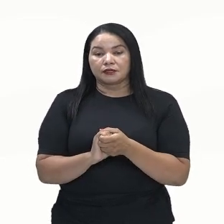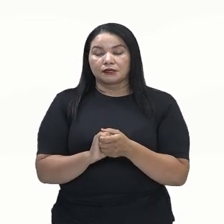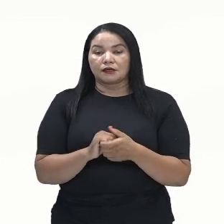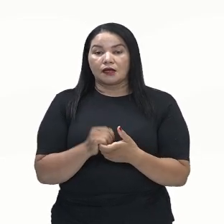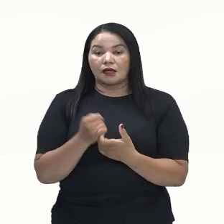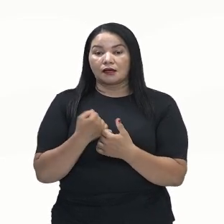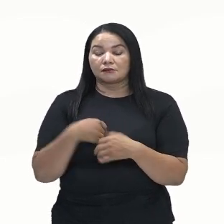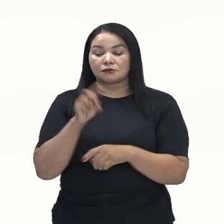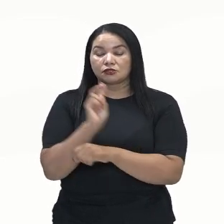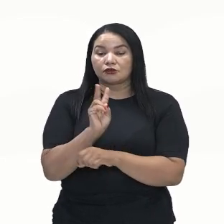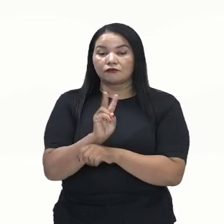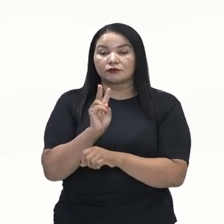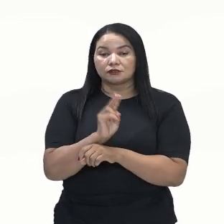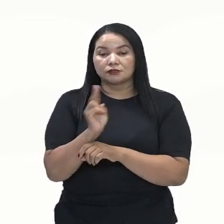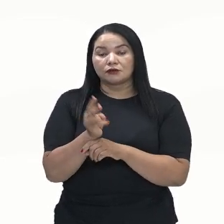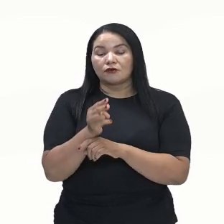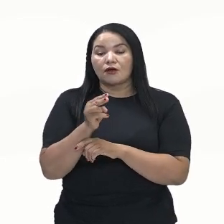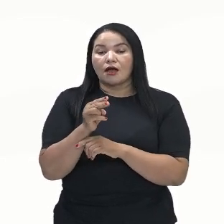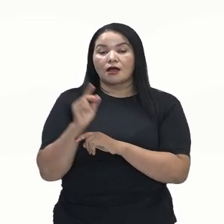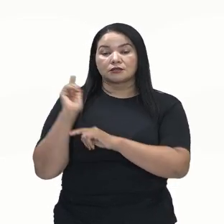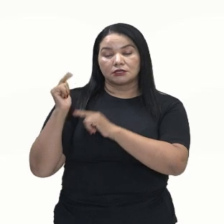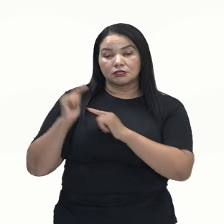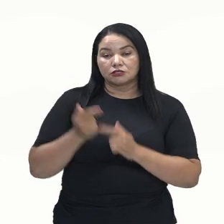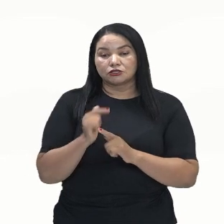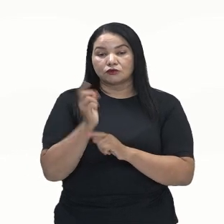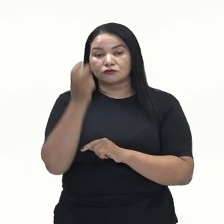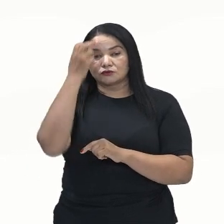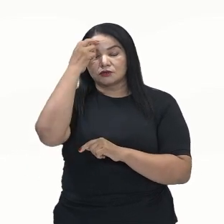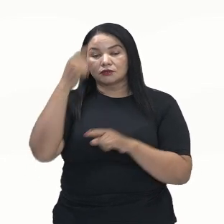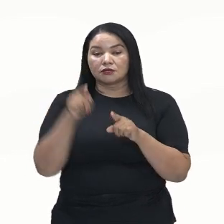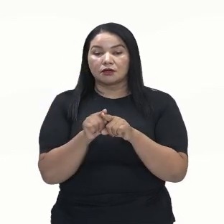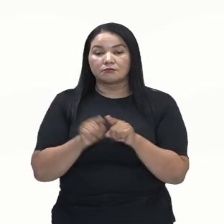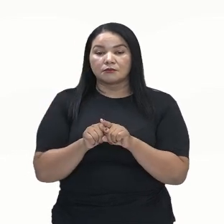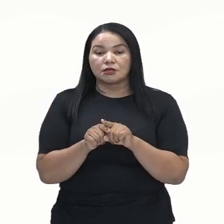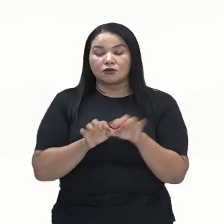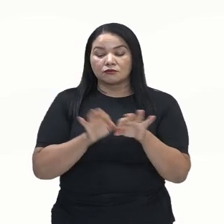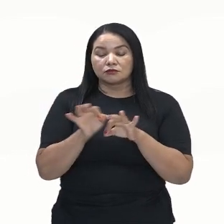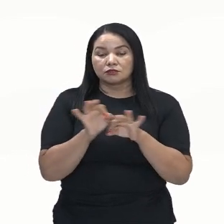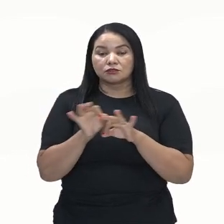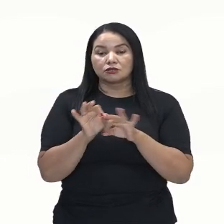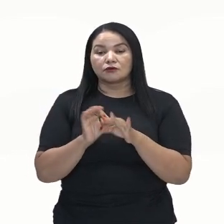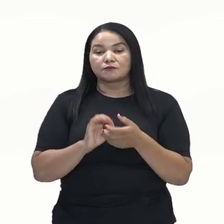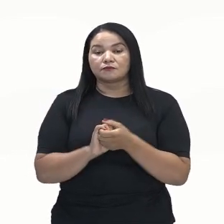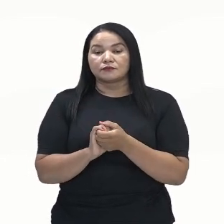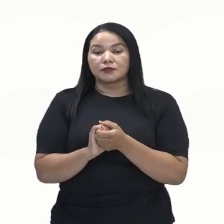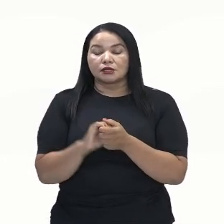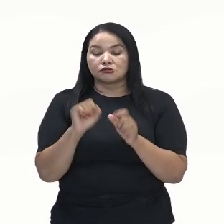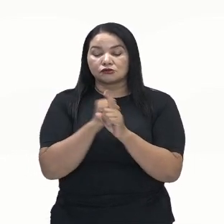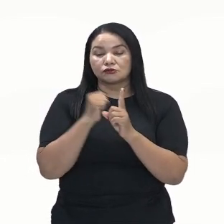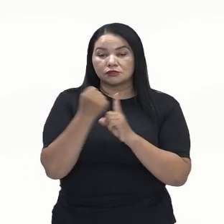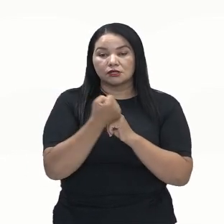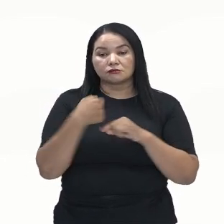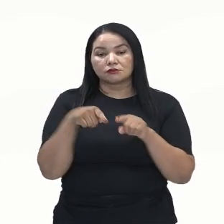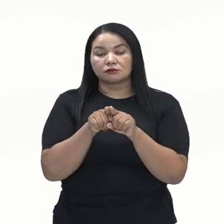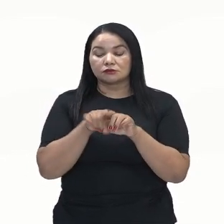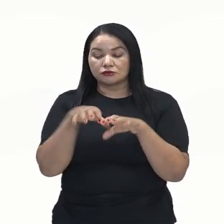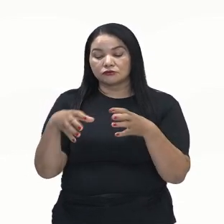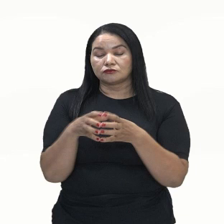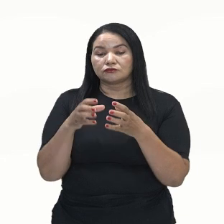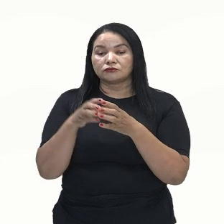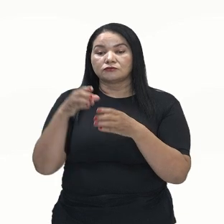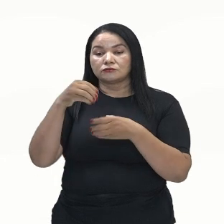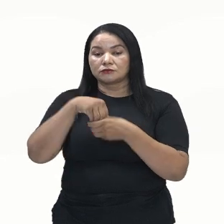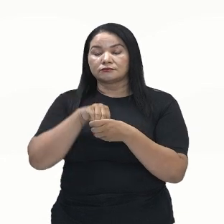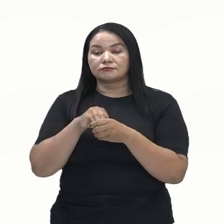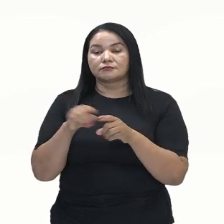suas tradições culturais e a manutenção de redes sociais entre os escravizados, que também